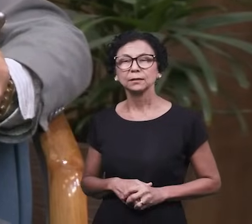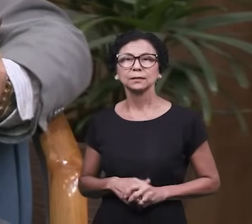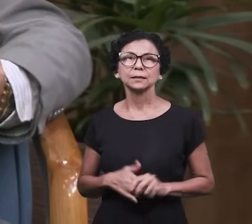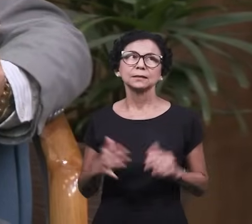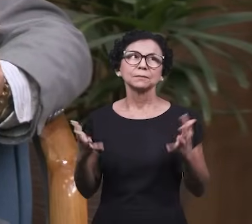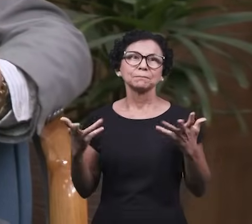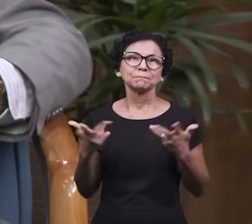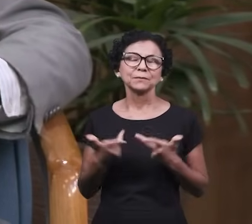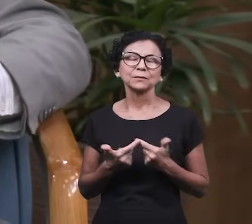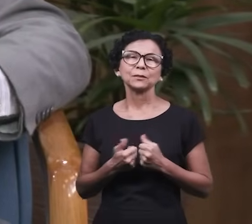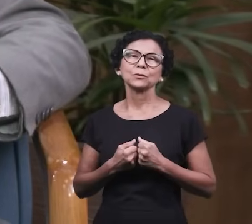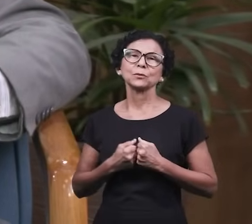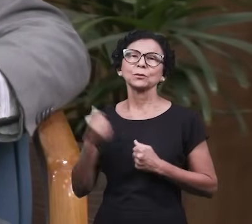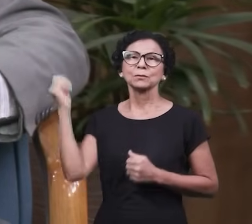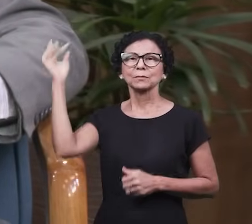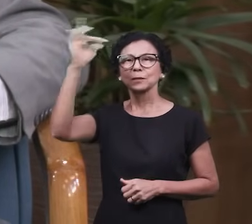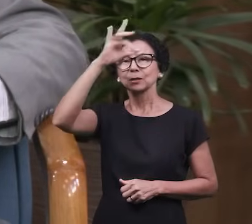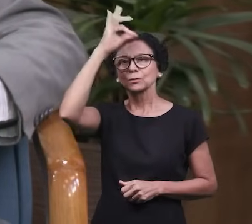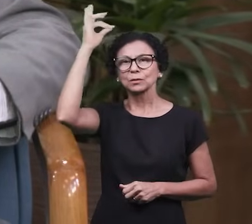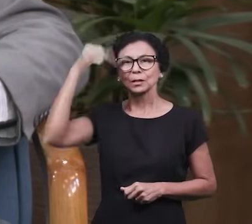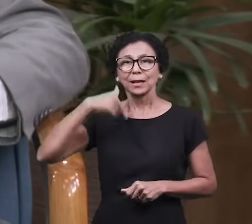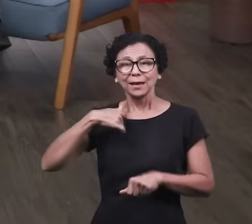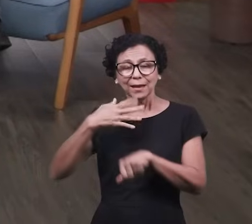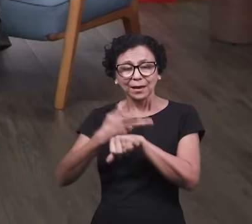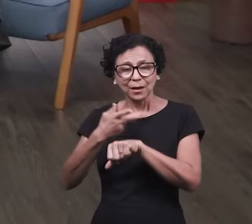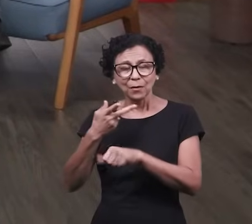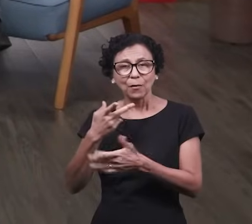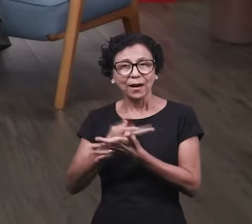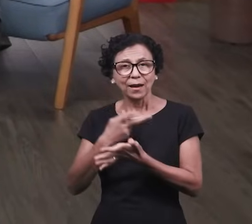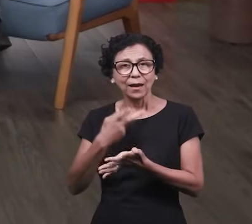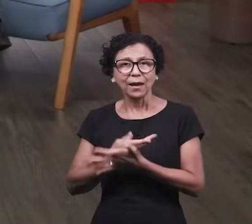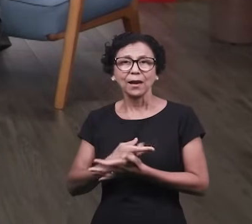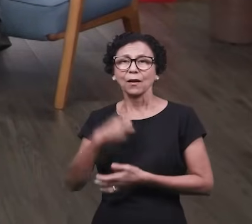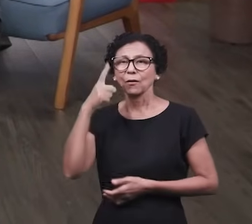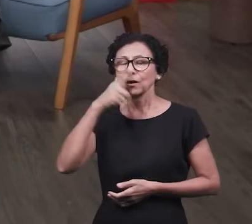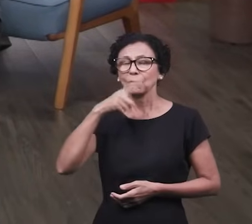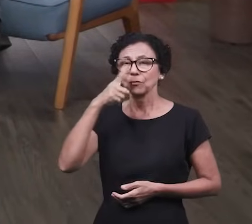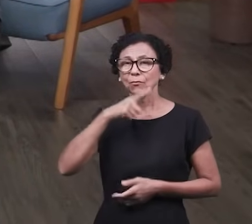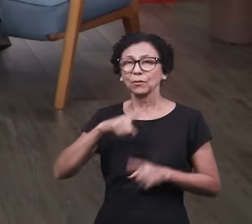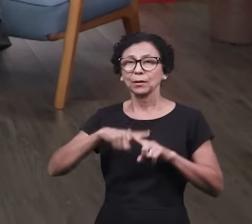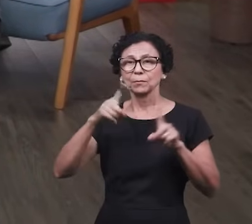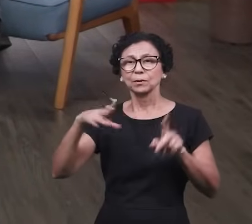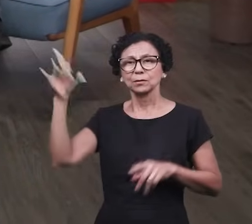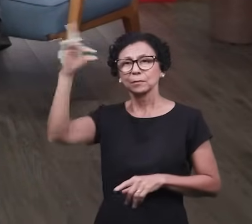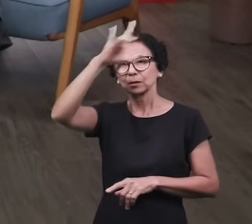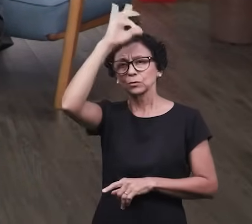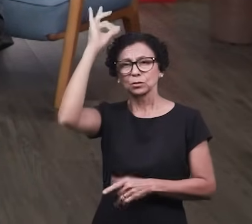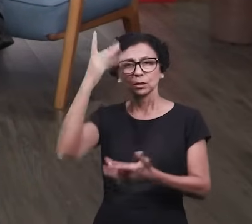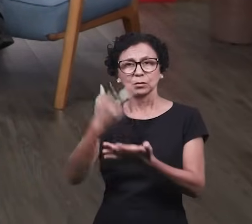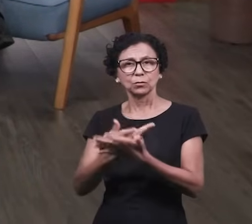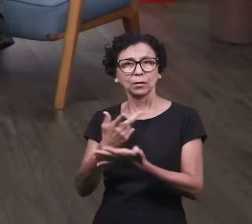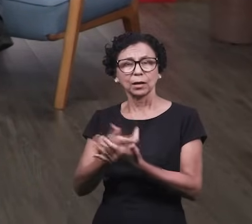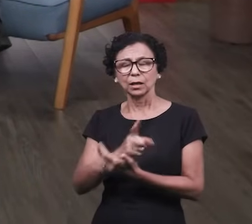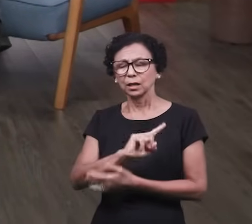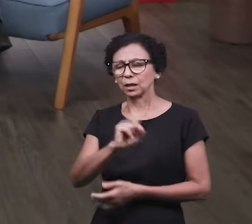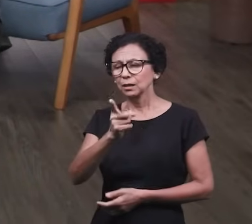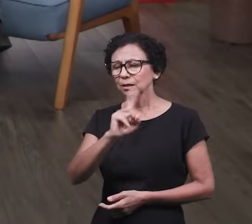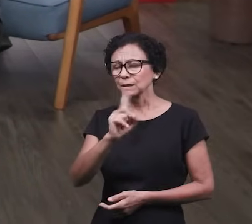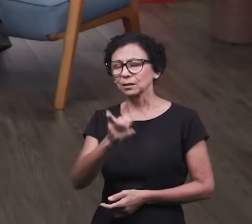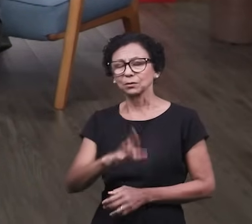Santo é maravilhoso, porque eu erro, mas ele não erra. Amém. E a presença é a palavra dele, a voz, a direção dele para